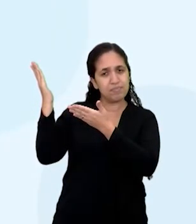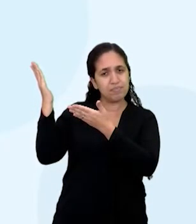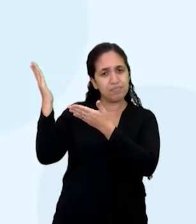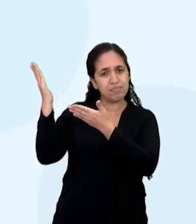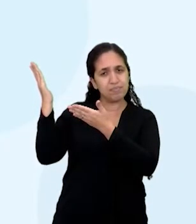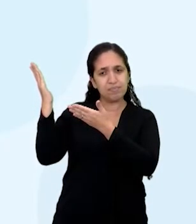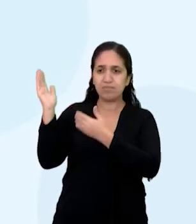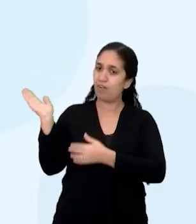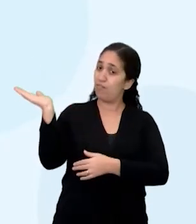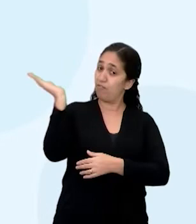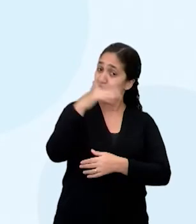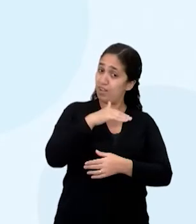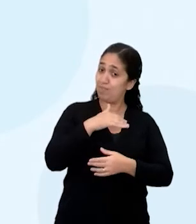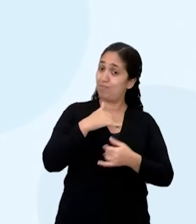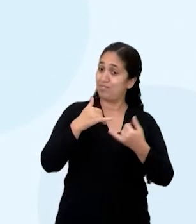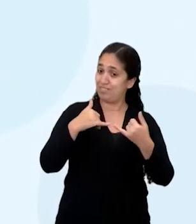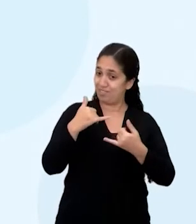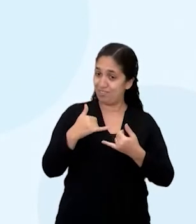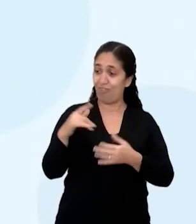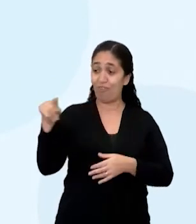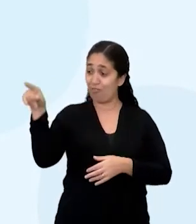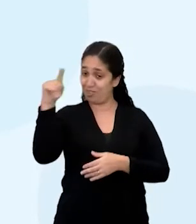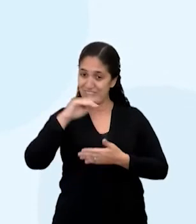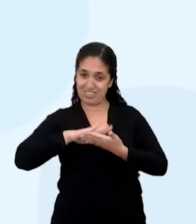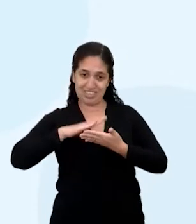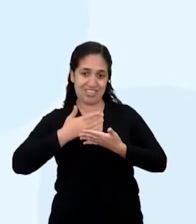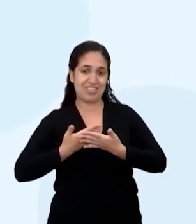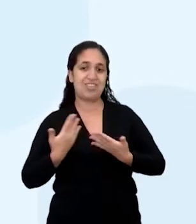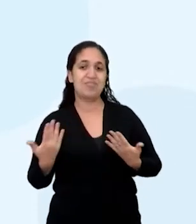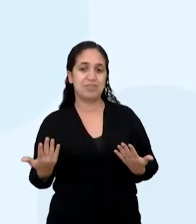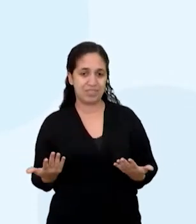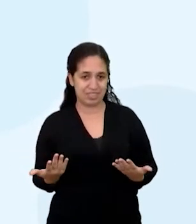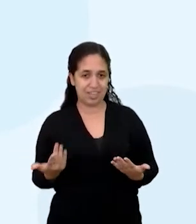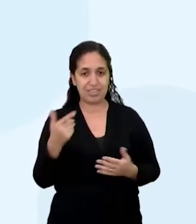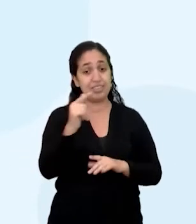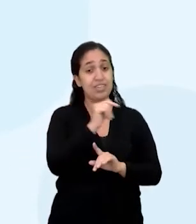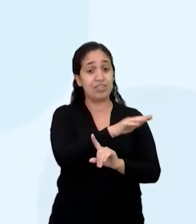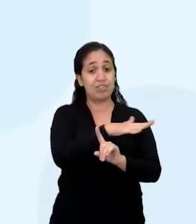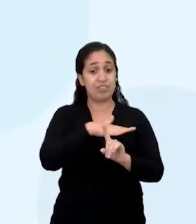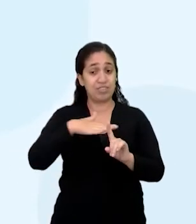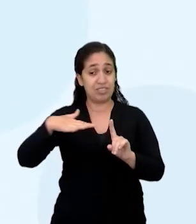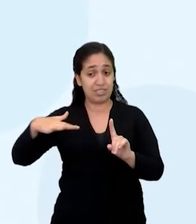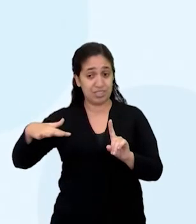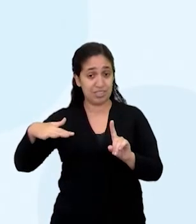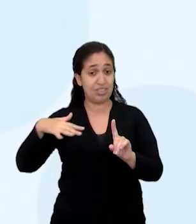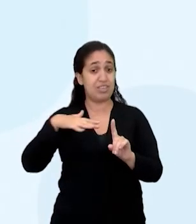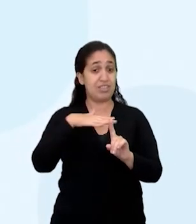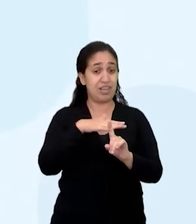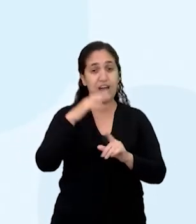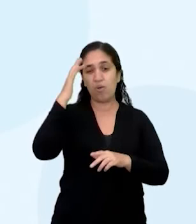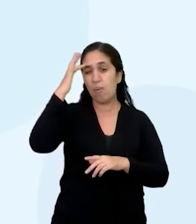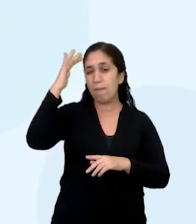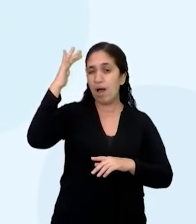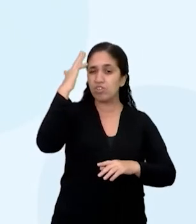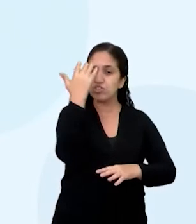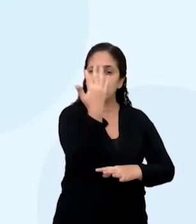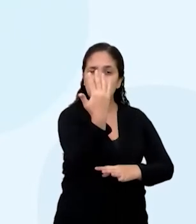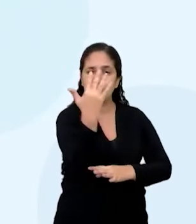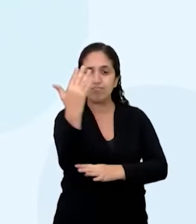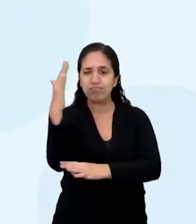ao jogo, é isso, a interpretação de vocês. A gente tem um cenário, né? A gente imagina uma